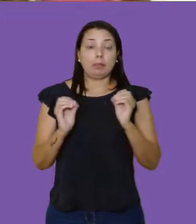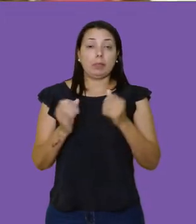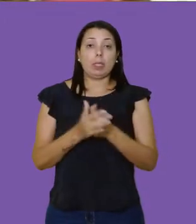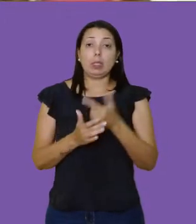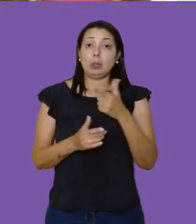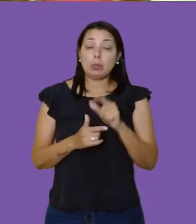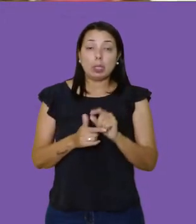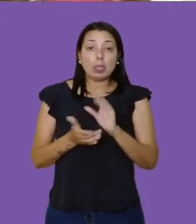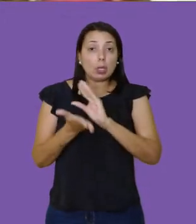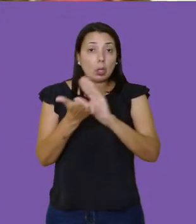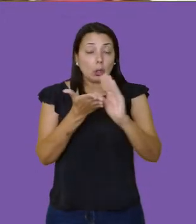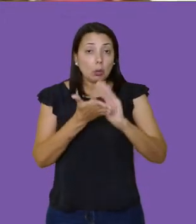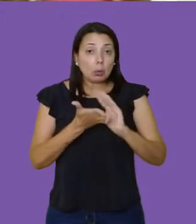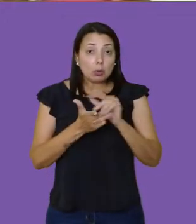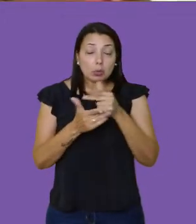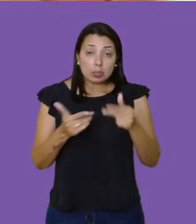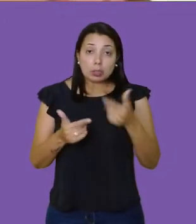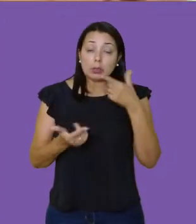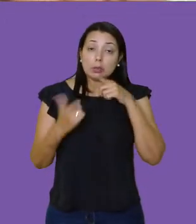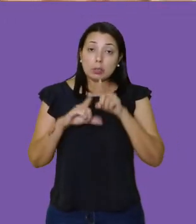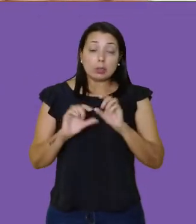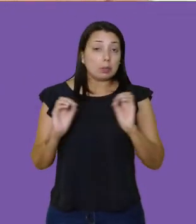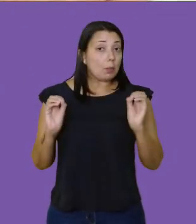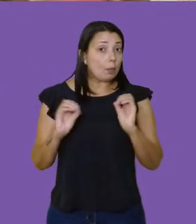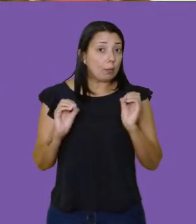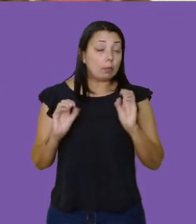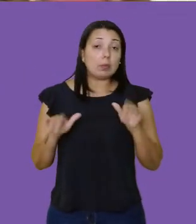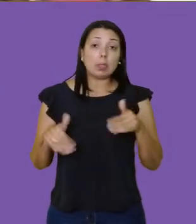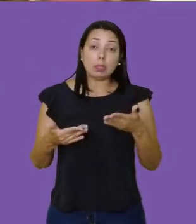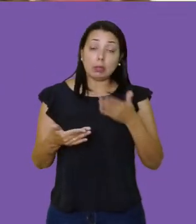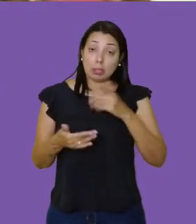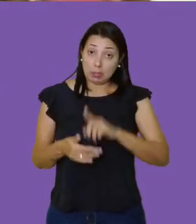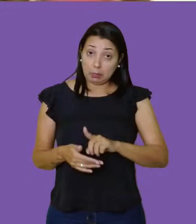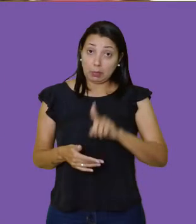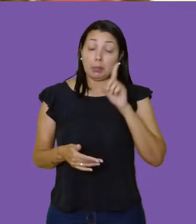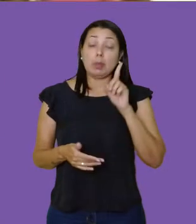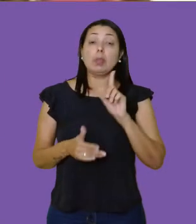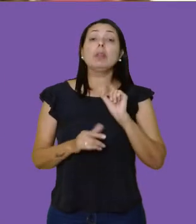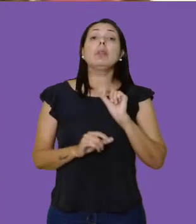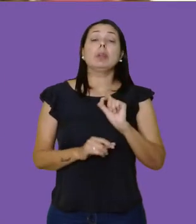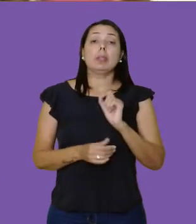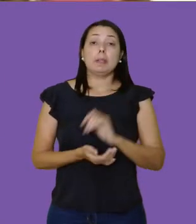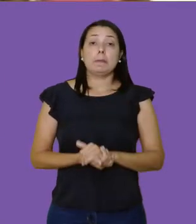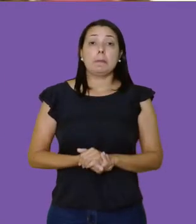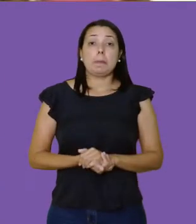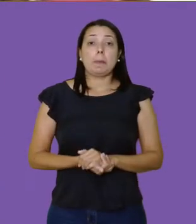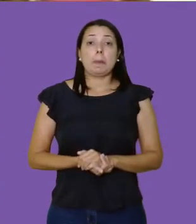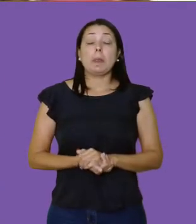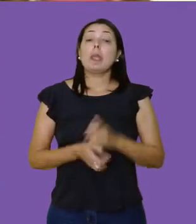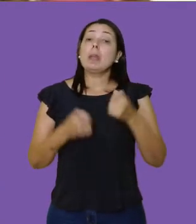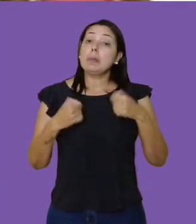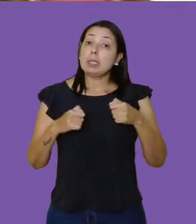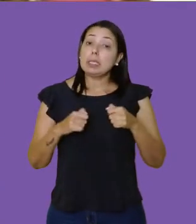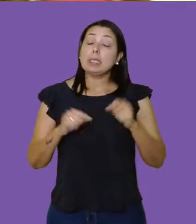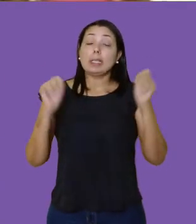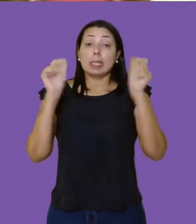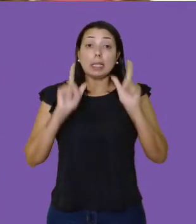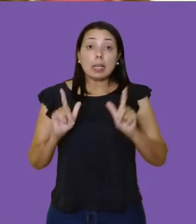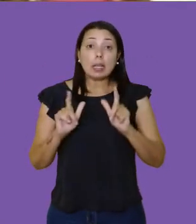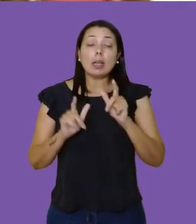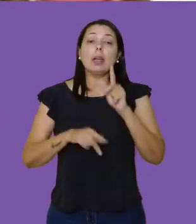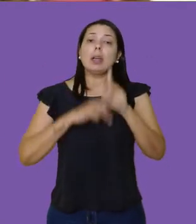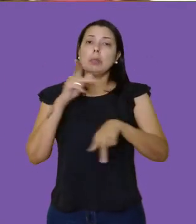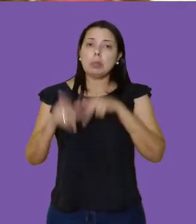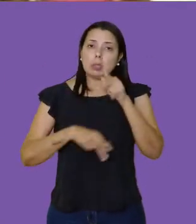existem recursos para que ele seja garantido. Então, acho que a primeira grande questão, né, que a gente precisa alertar a população,